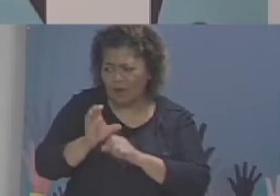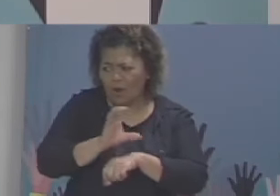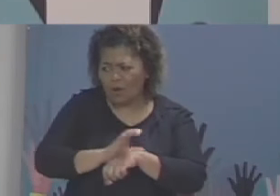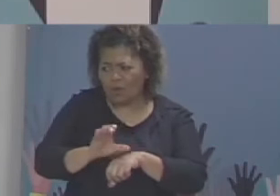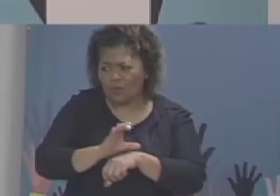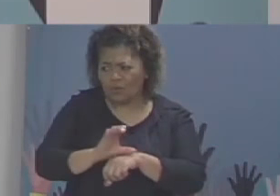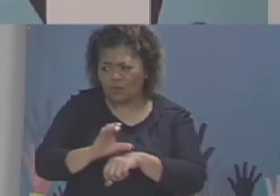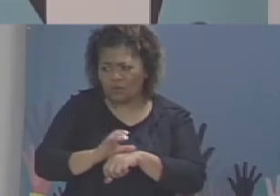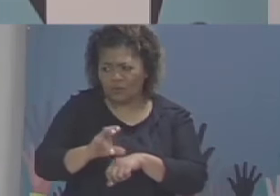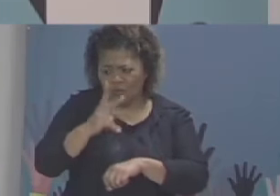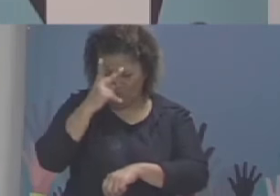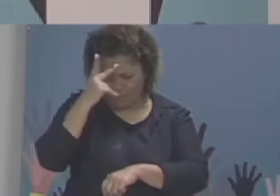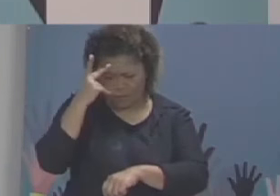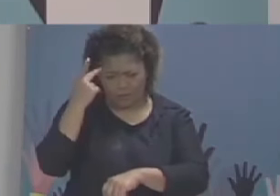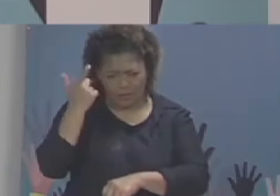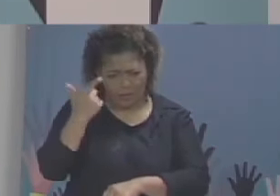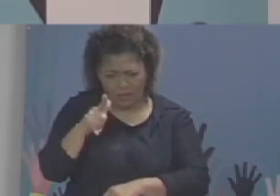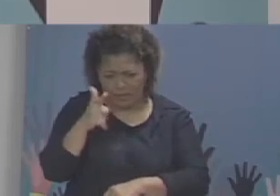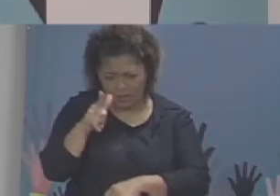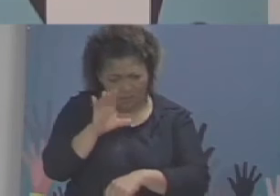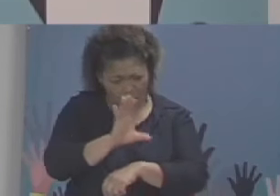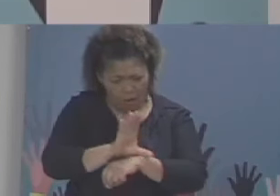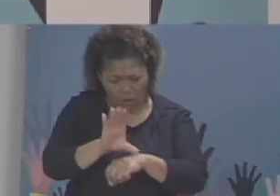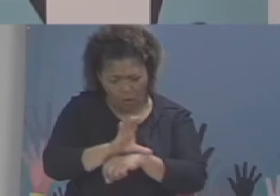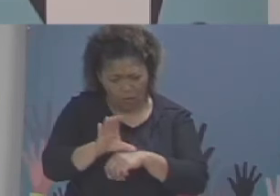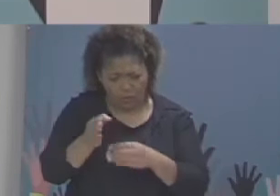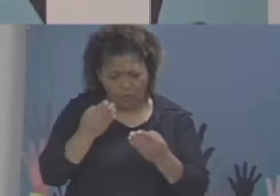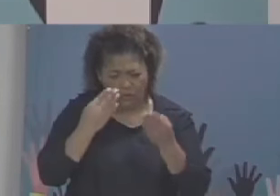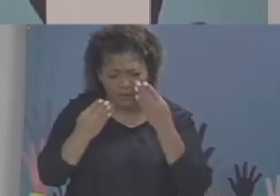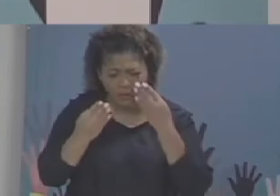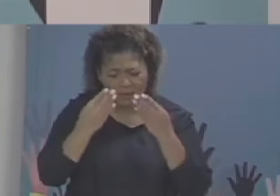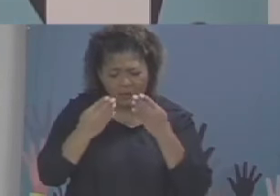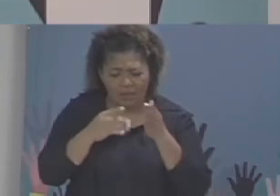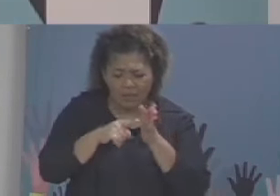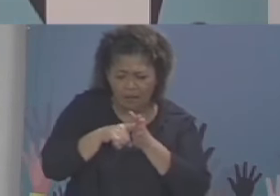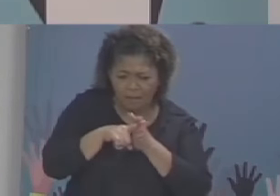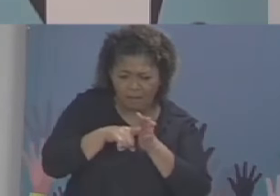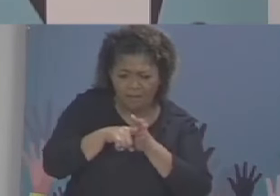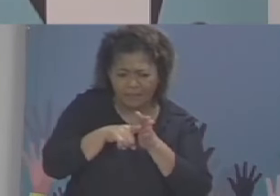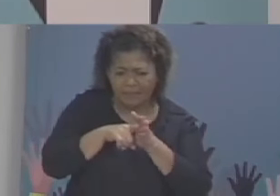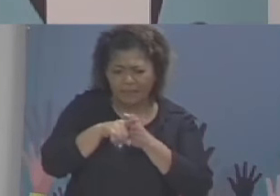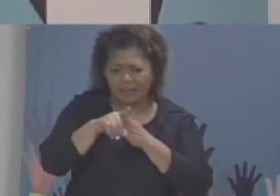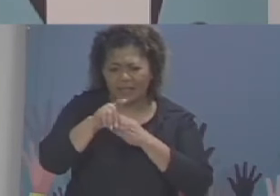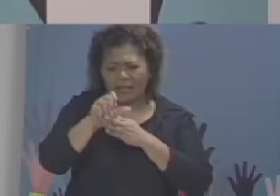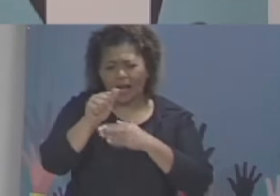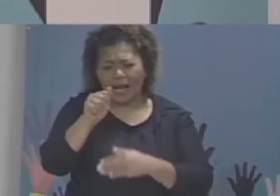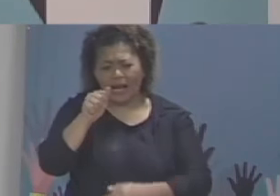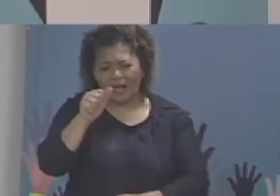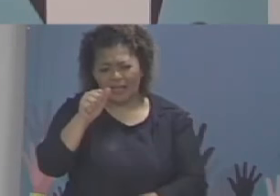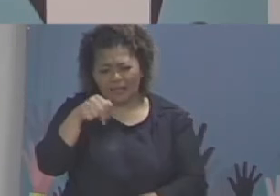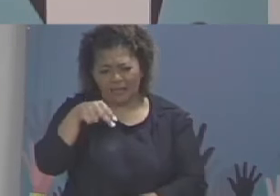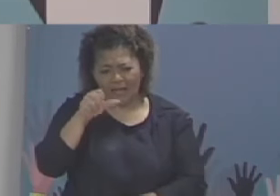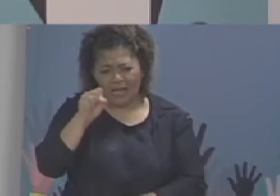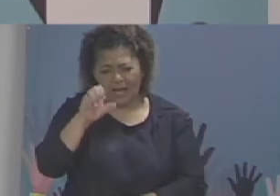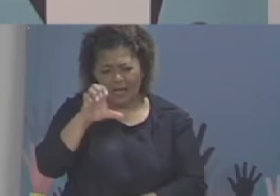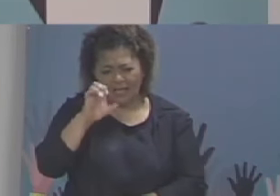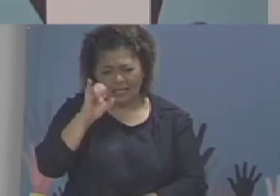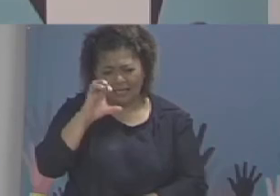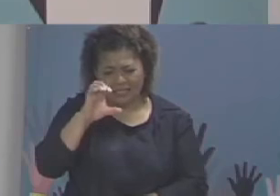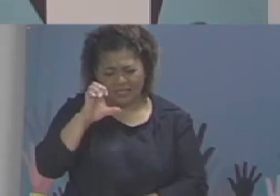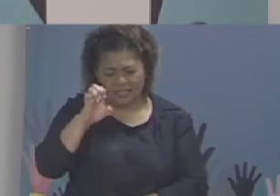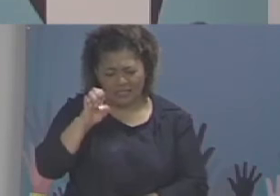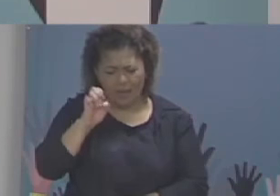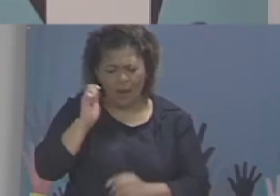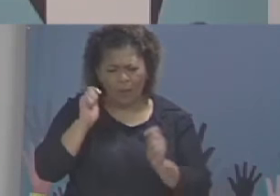são psicólogas, psicólogos, como a psicanálise, a formação em recursos humanos, coaching, entre outros. Como deveria